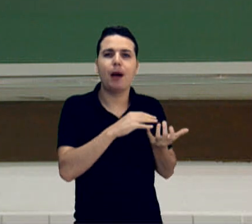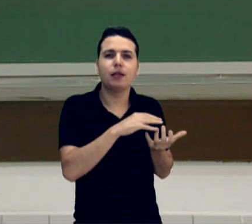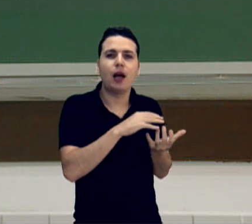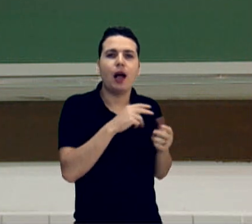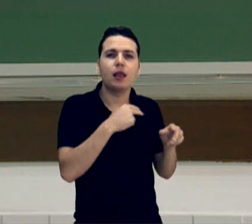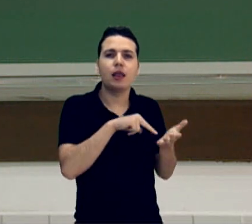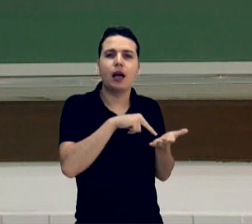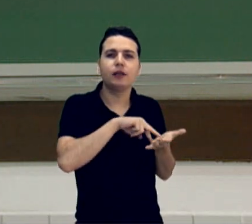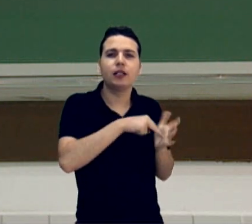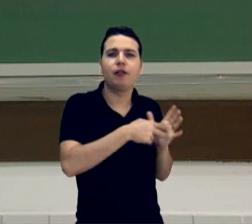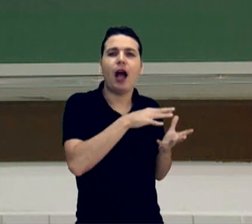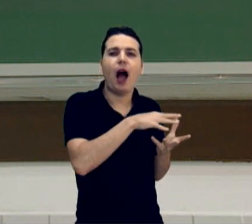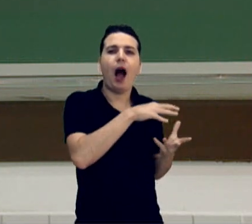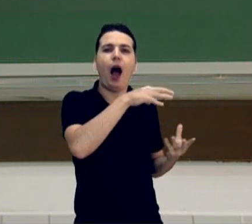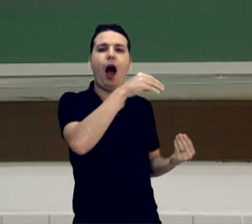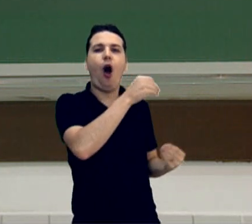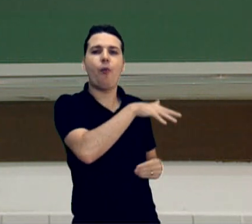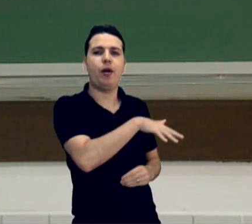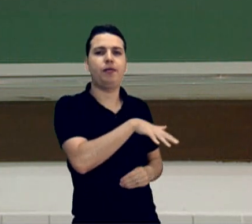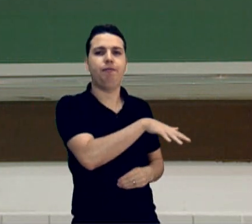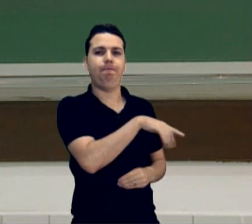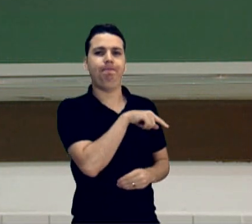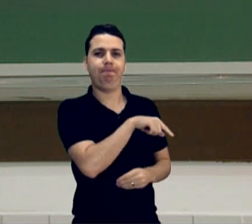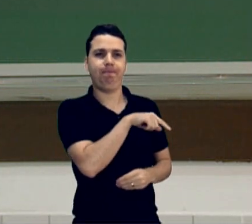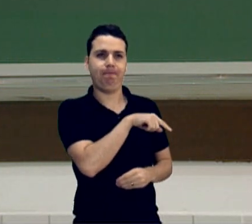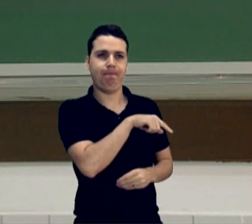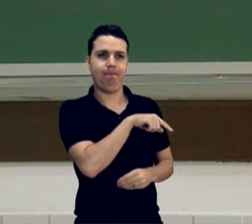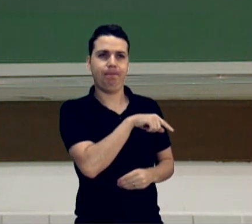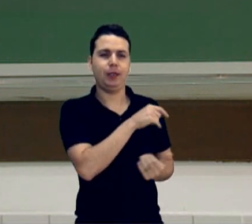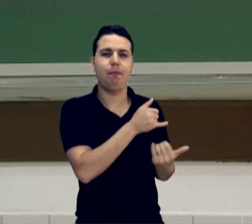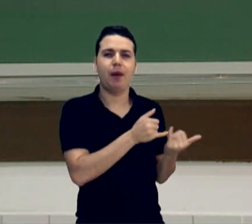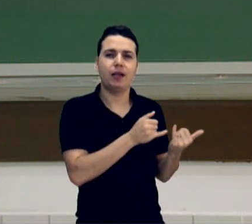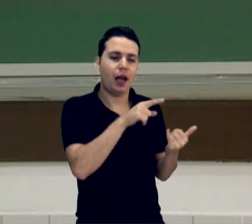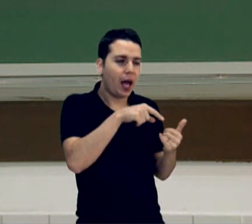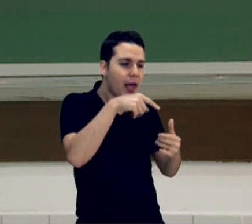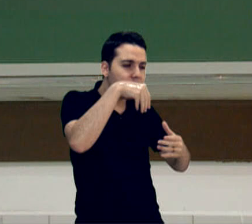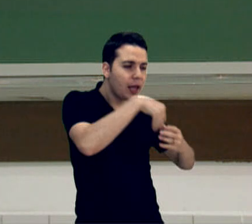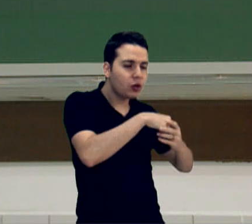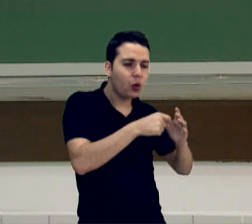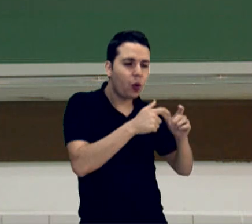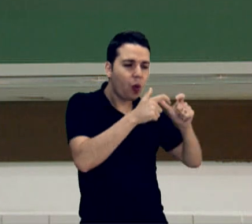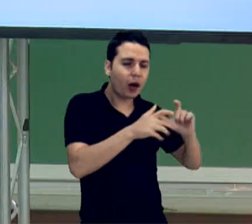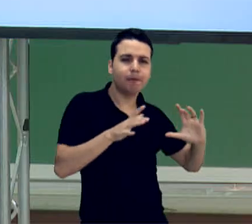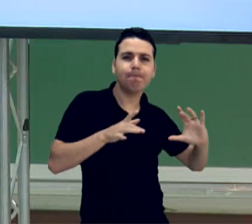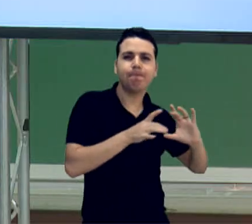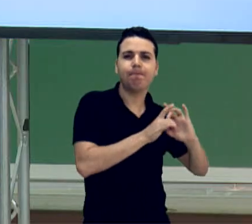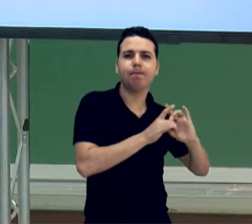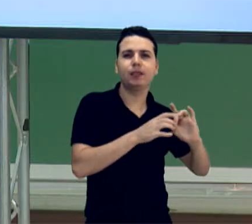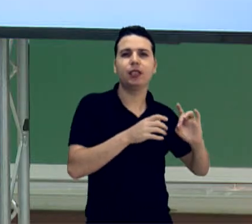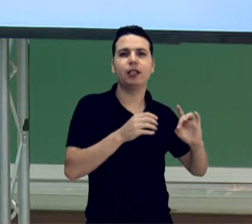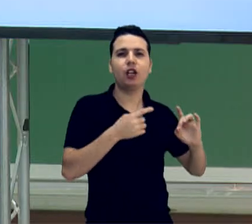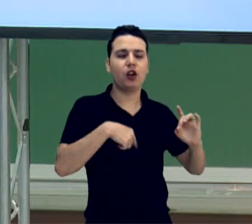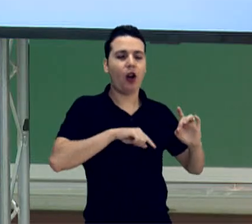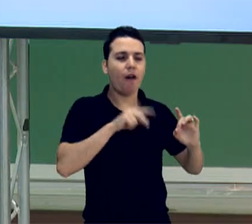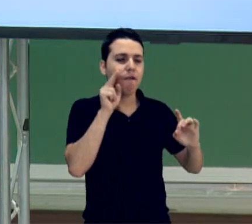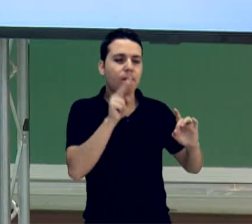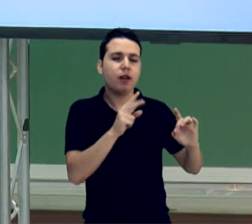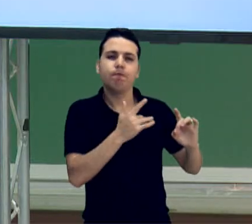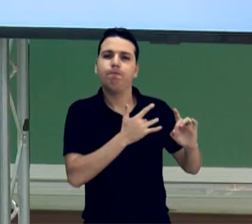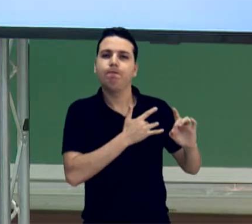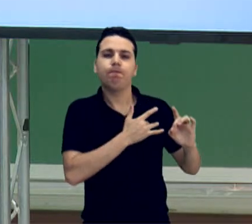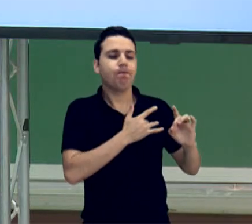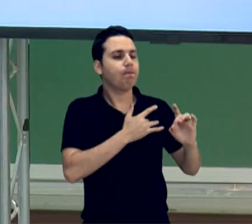do Sul com a Argentina, fazem com que a gente aprenda e goste, se apaixone por esse ritmo. Ele é